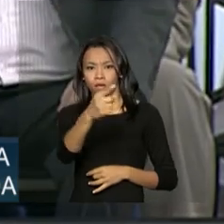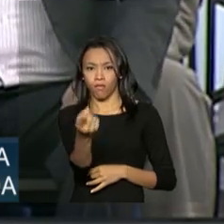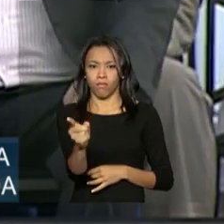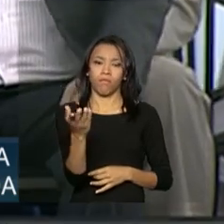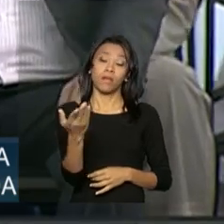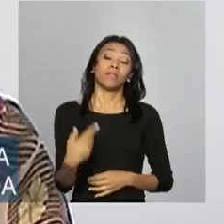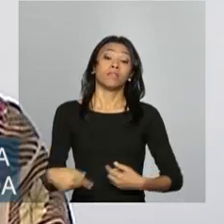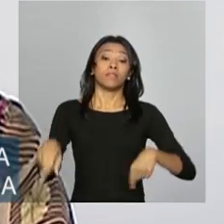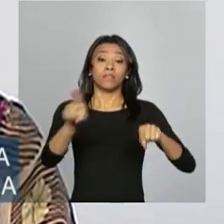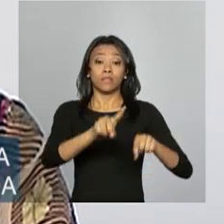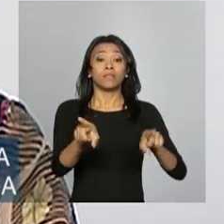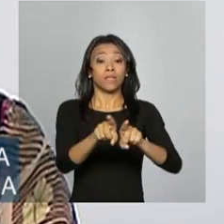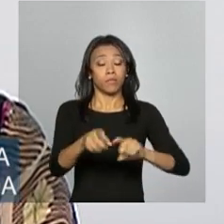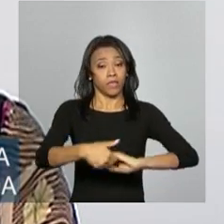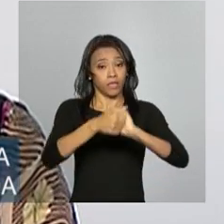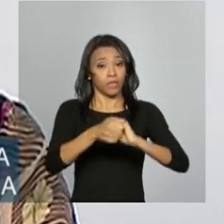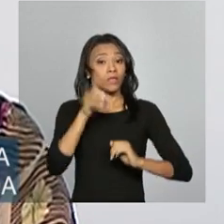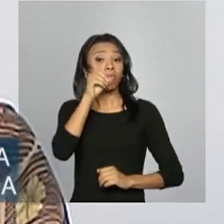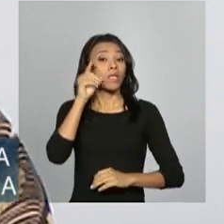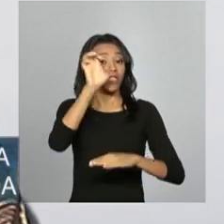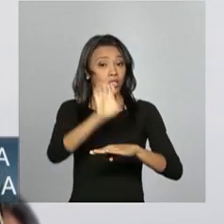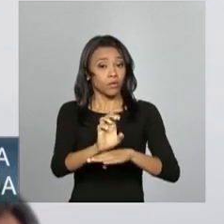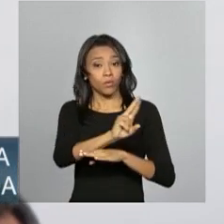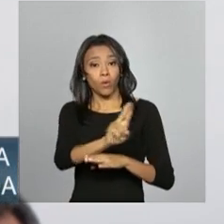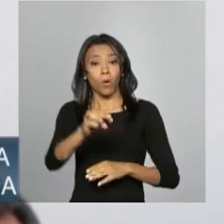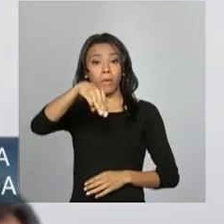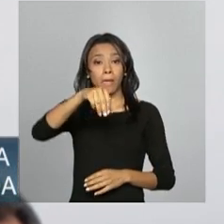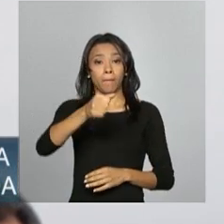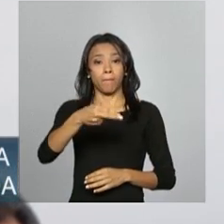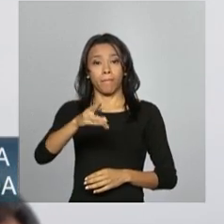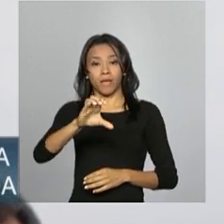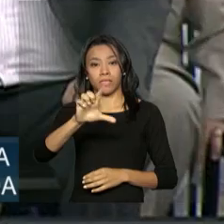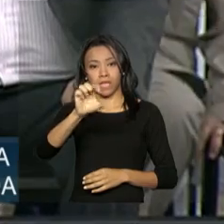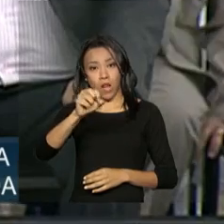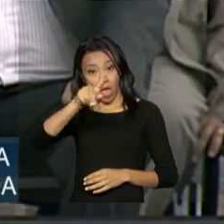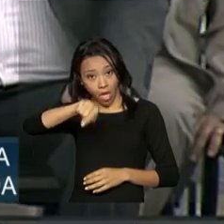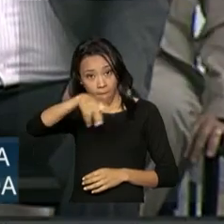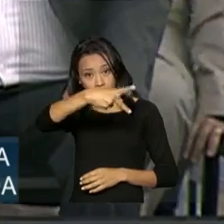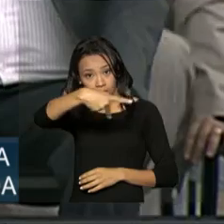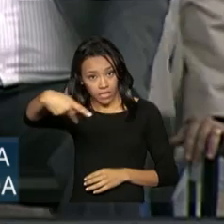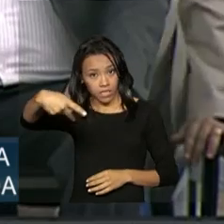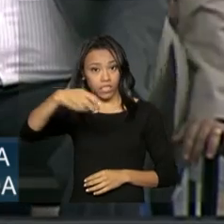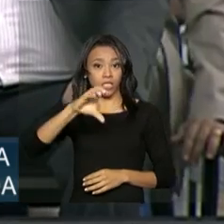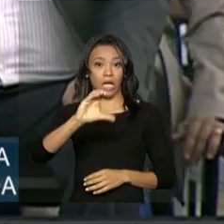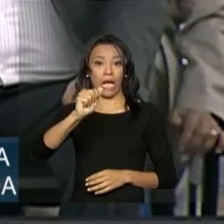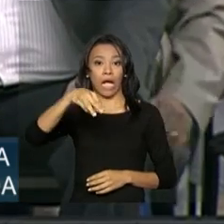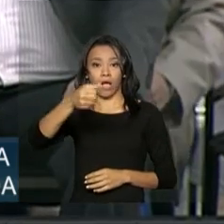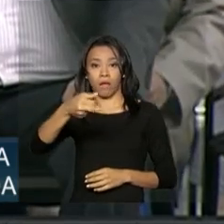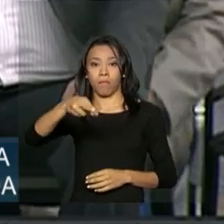Cumprimentar o deputado estadual Marcelo Nilo, presidente da Assembleia Legislativa.